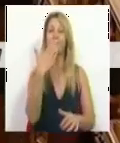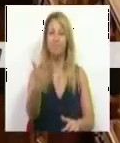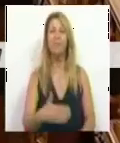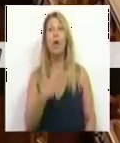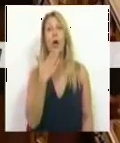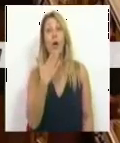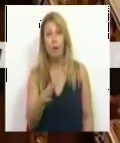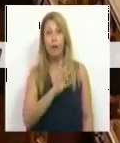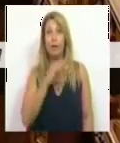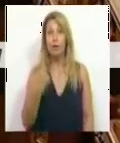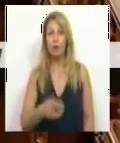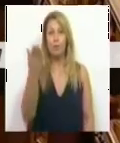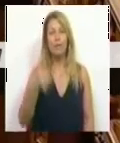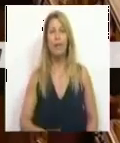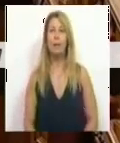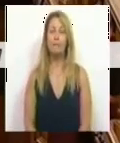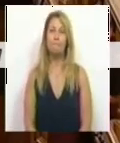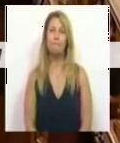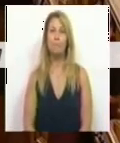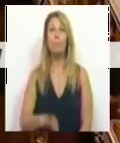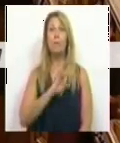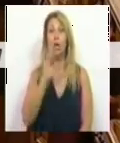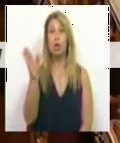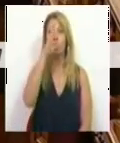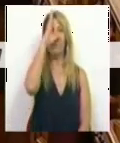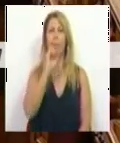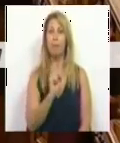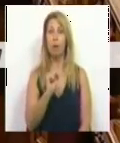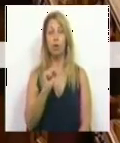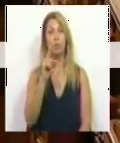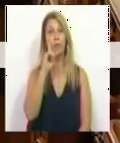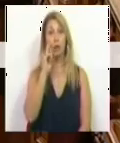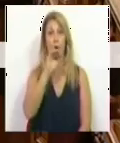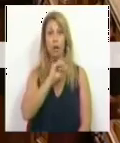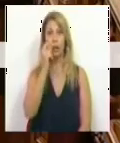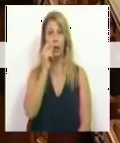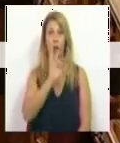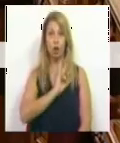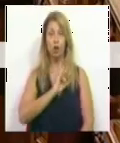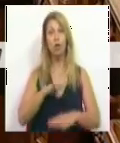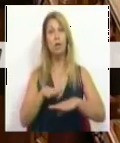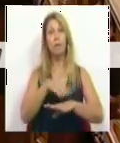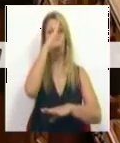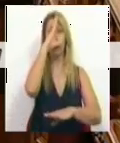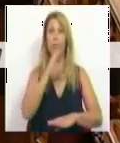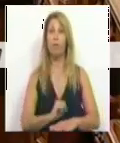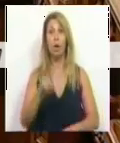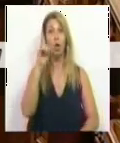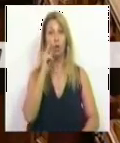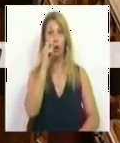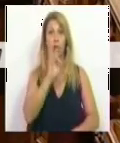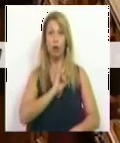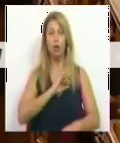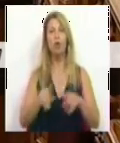Muito obrigada, Sr. Presidente, Sr. Primeiro-Ministro, senhoras e senhores membros do Governo, senhoras e